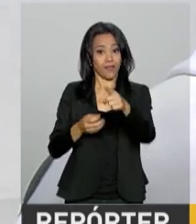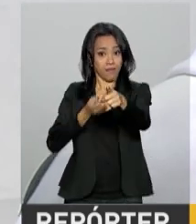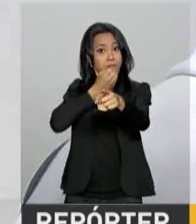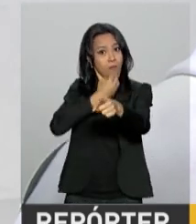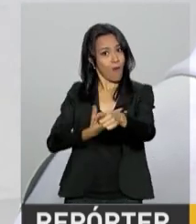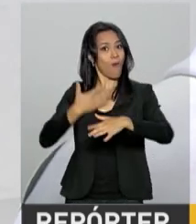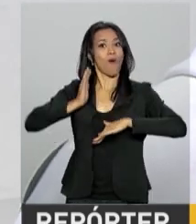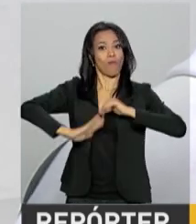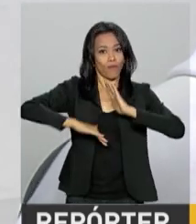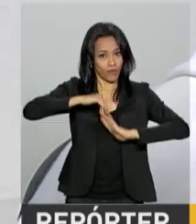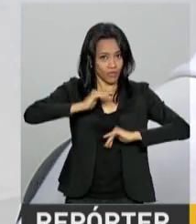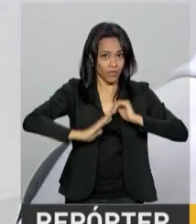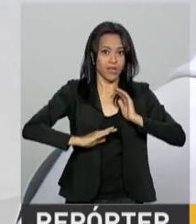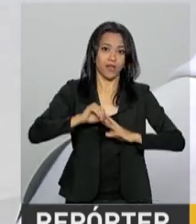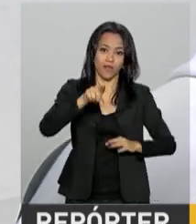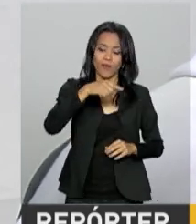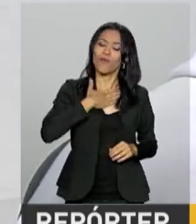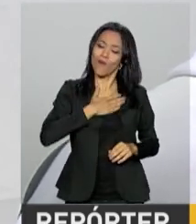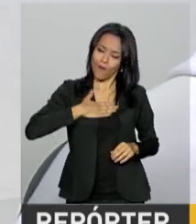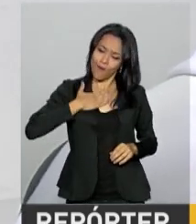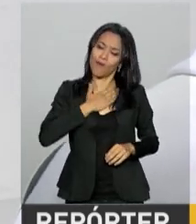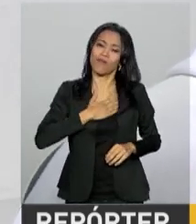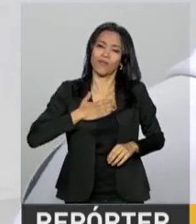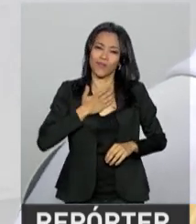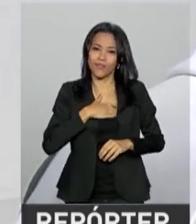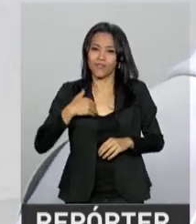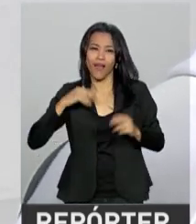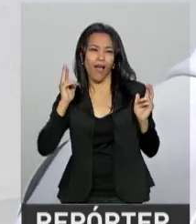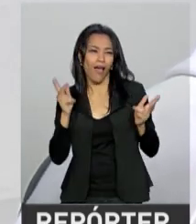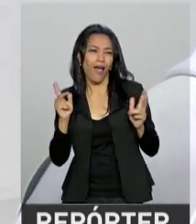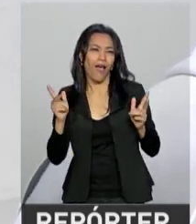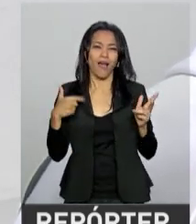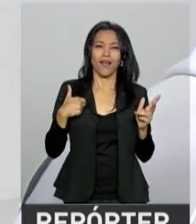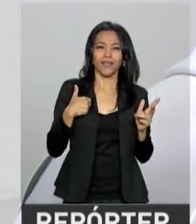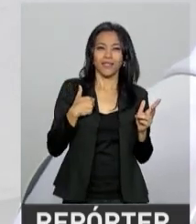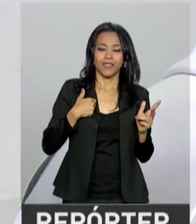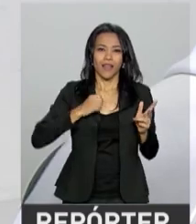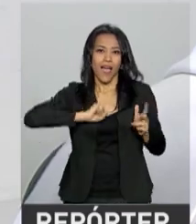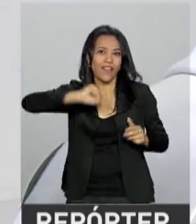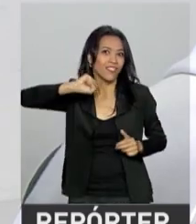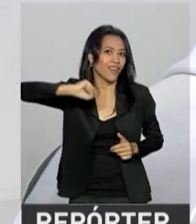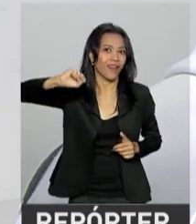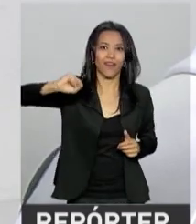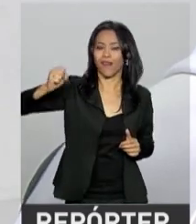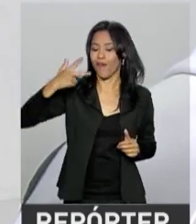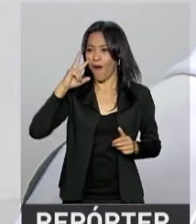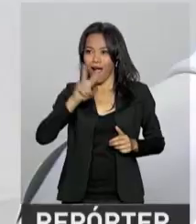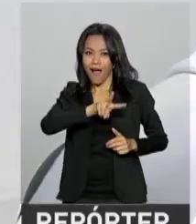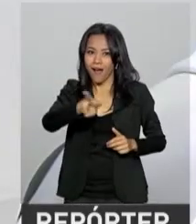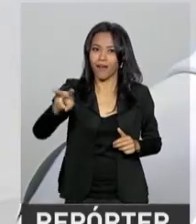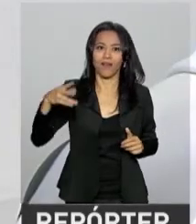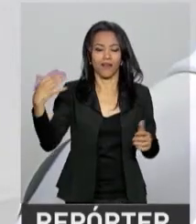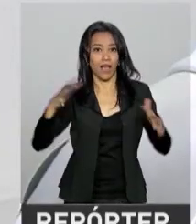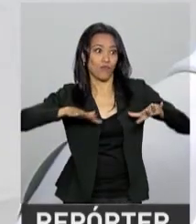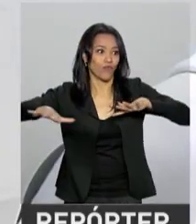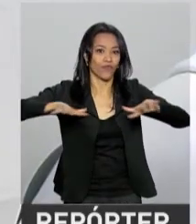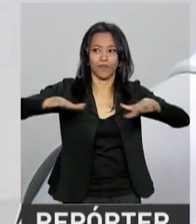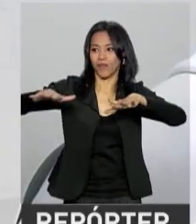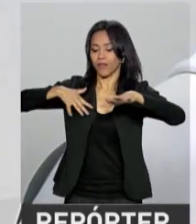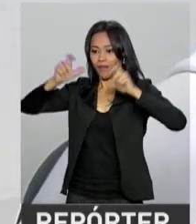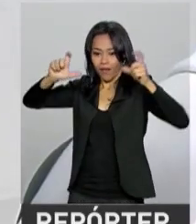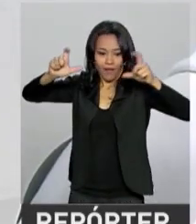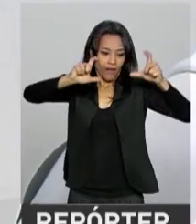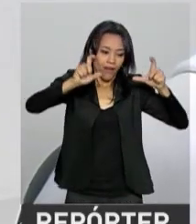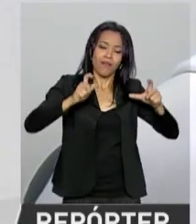e também que eu gosto de aventura coisas assim hassan quanto mais tempo ficar lá